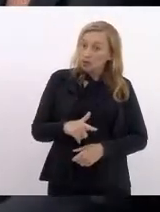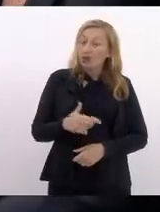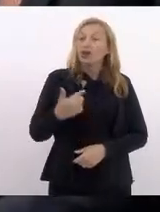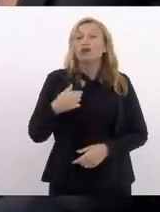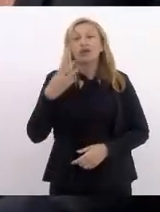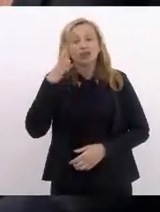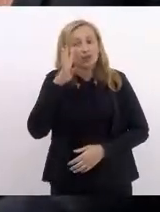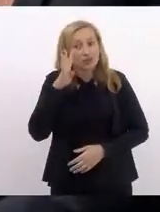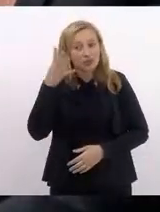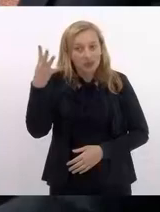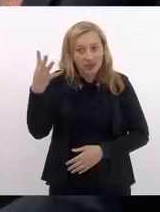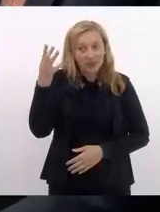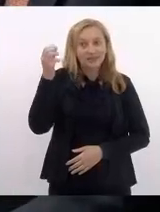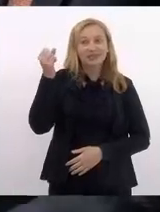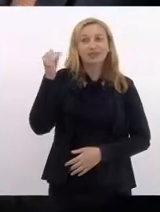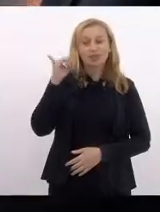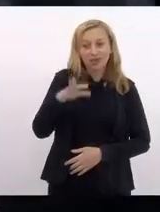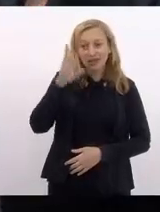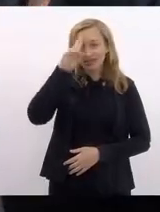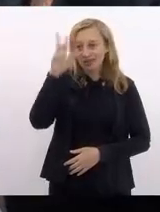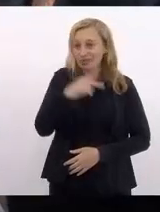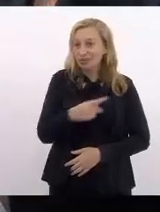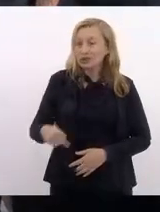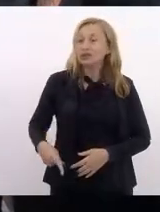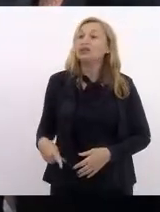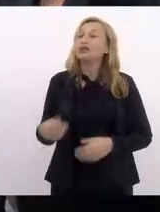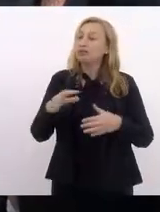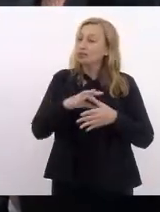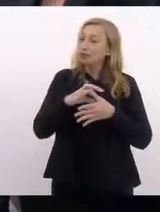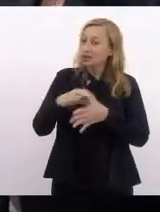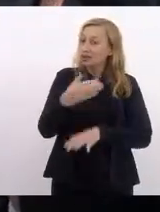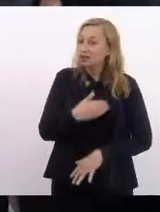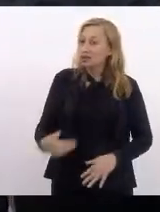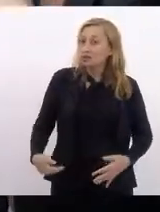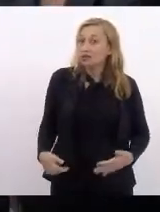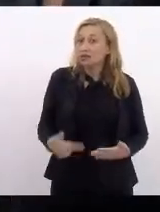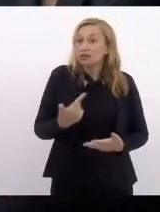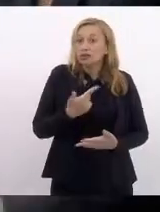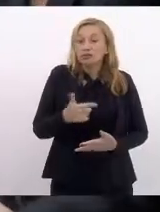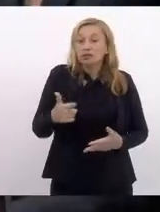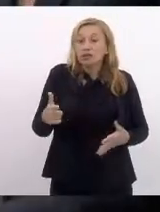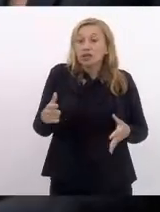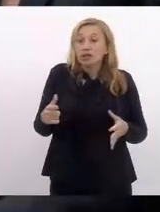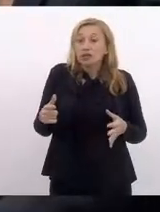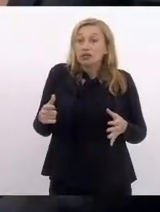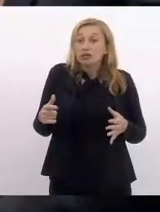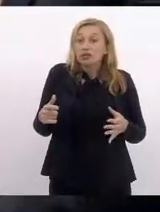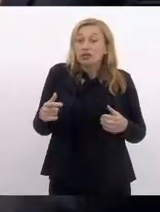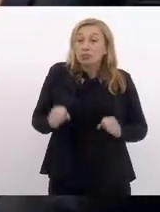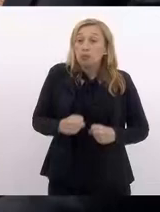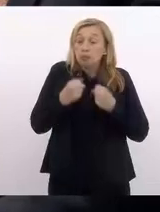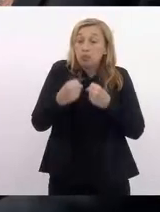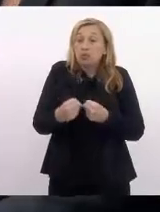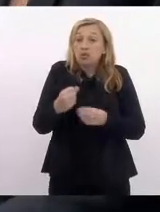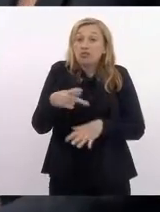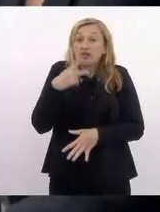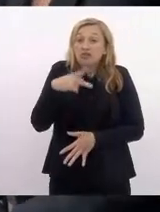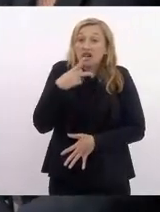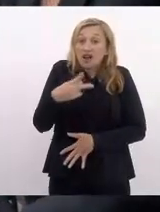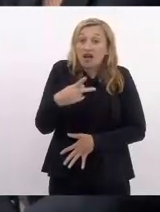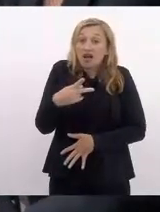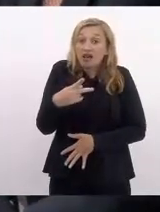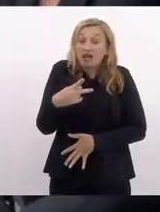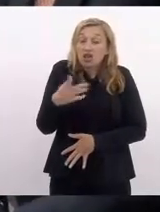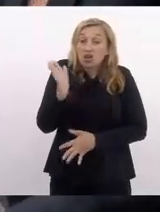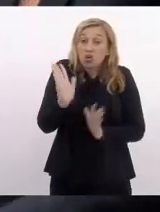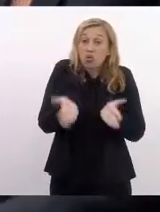eu fiquei até as quatro horas da manhã chama Presidente como líder do governo nem tenho autorização para dizer que nós vamos